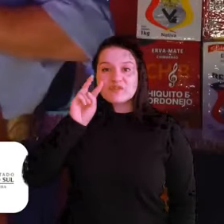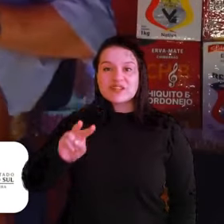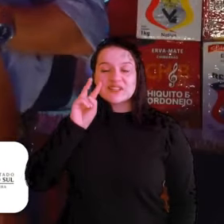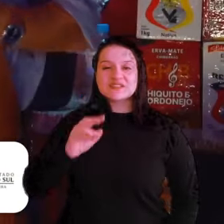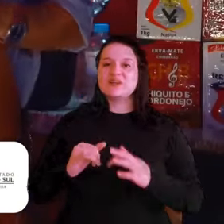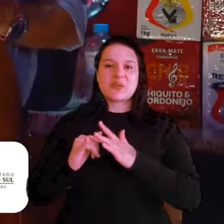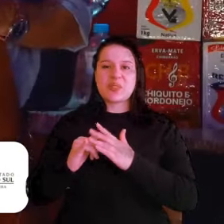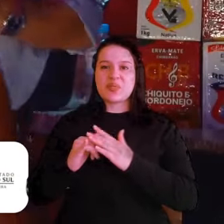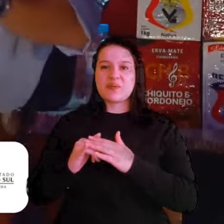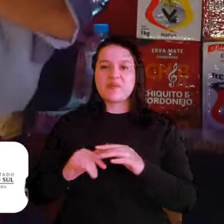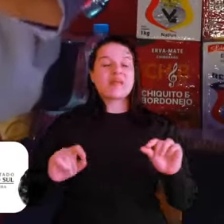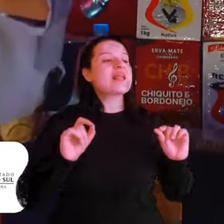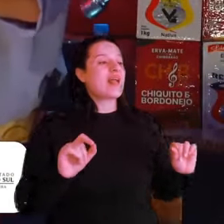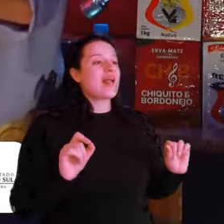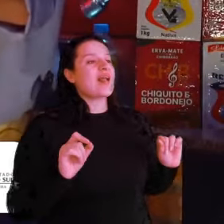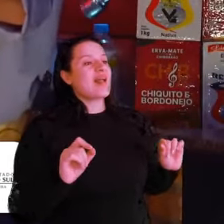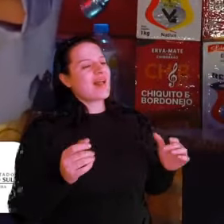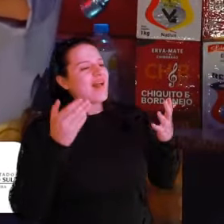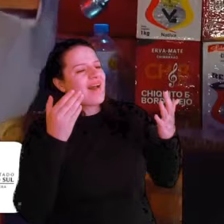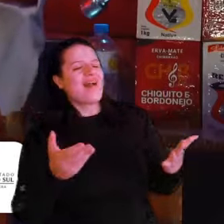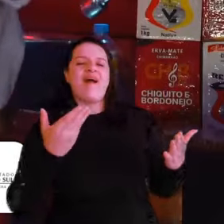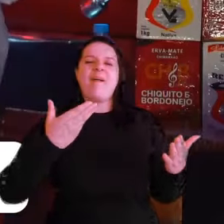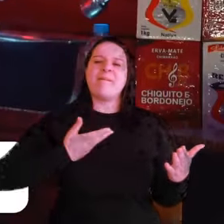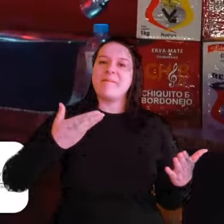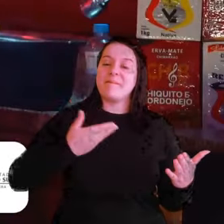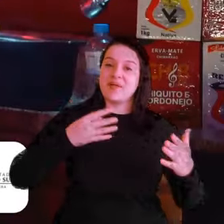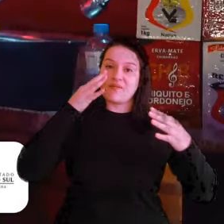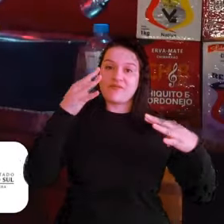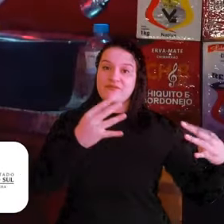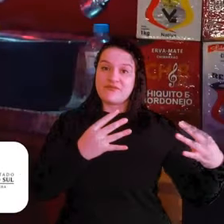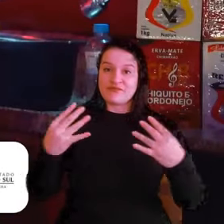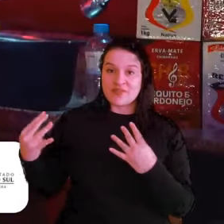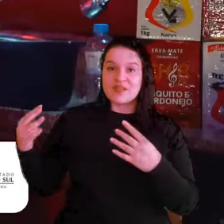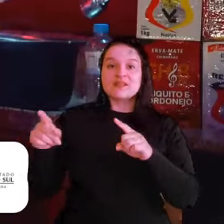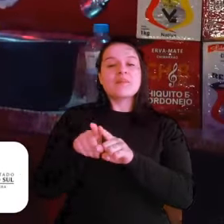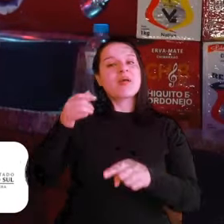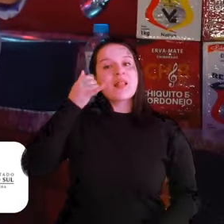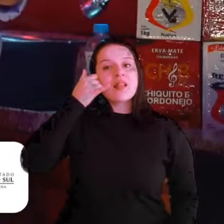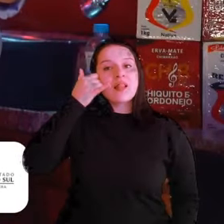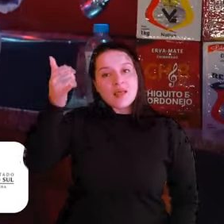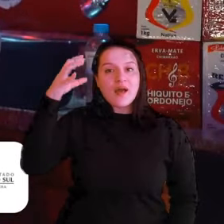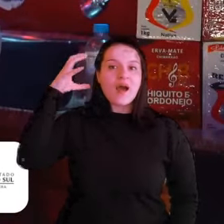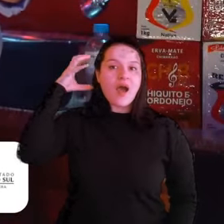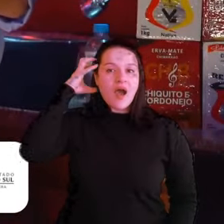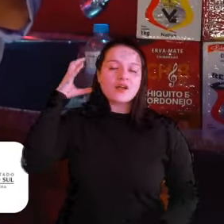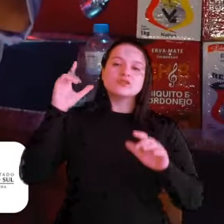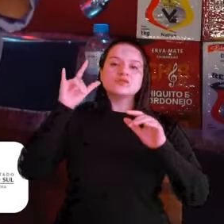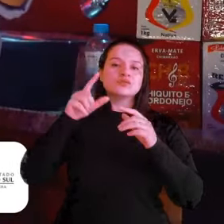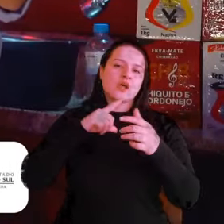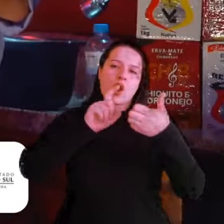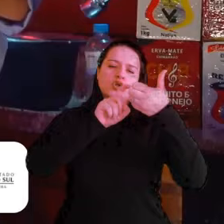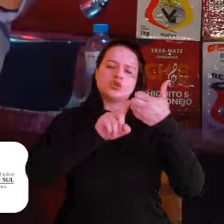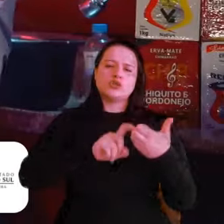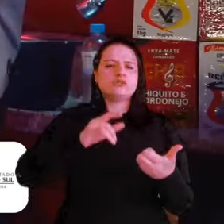YouTube. Ei, né? Coisa boa! Fabrício. Graças a quem? Graças a esses amigos que estão aí nos ouvindo. E estão ligando para as rádios, estão curtindo no